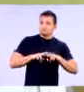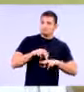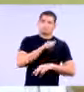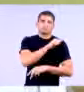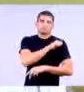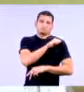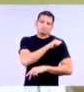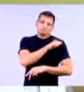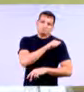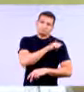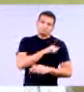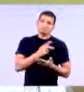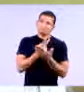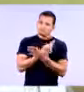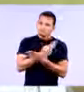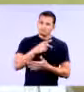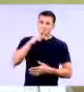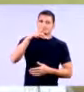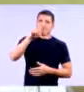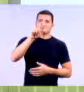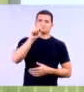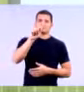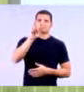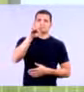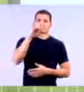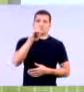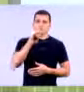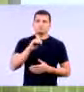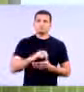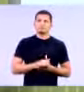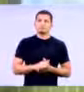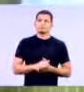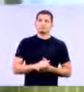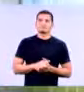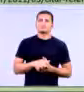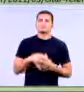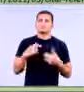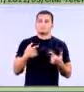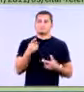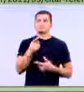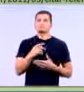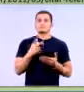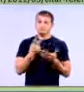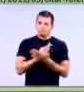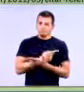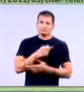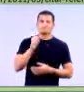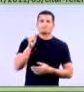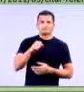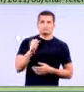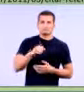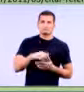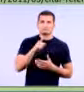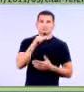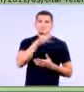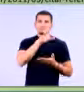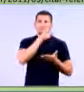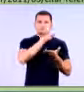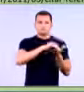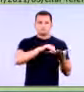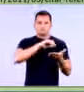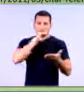cometessem esse crime chamado plágio. Portanto, você comete sim, quando você copia uma obra sem fazer